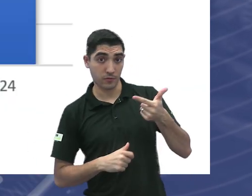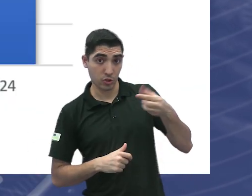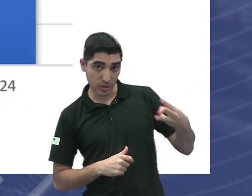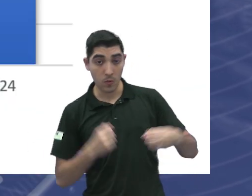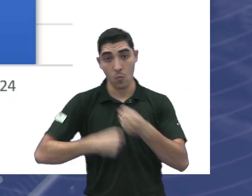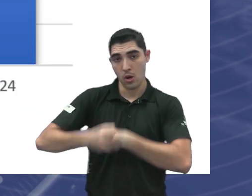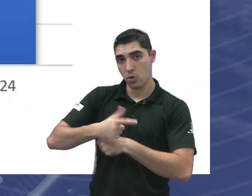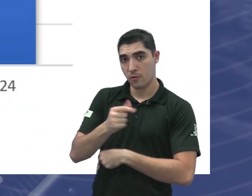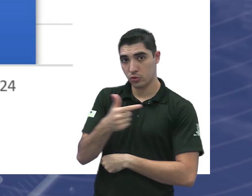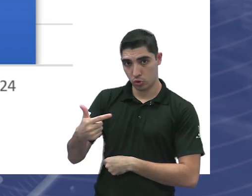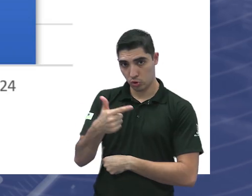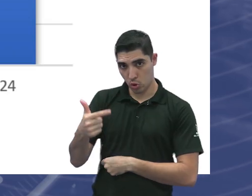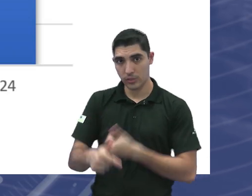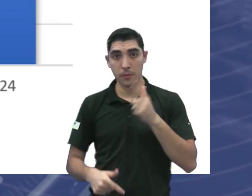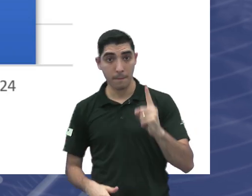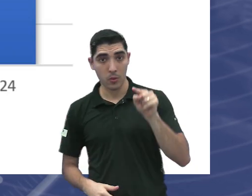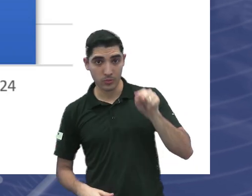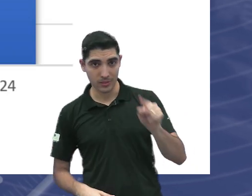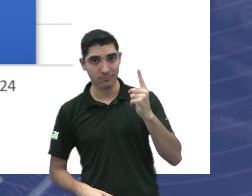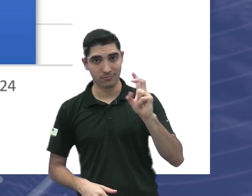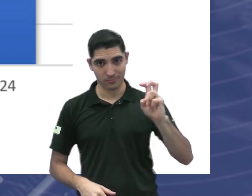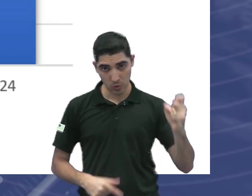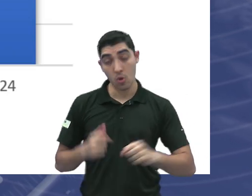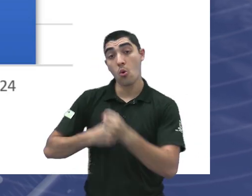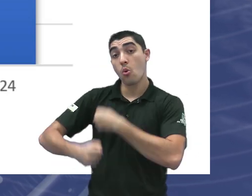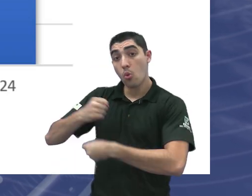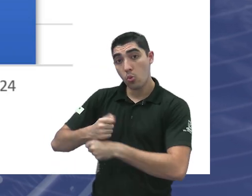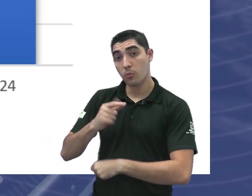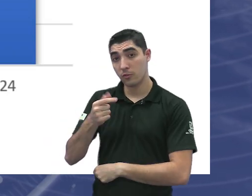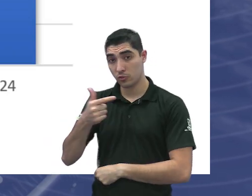2022, 1.151. 2023,